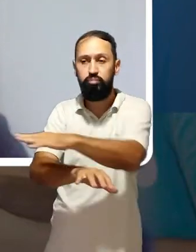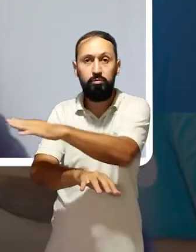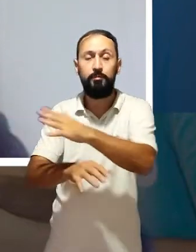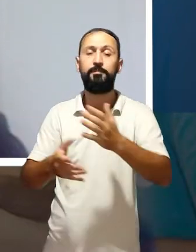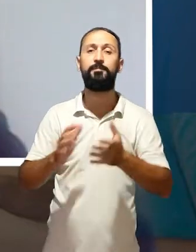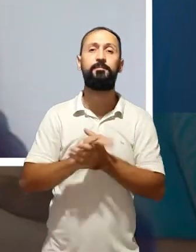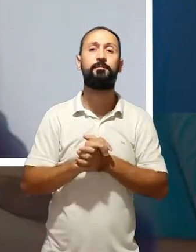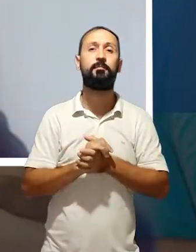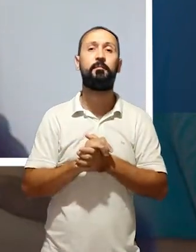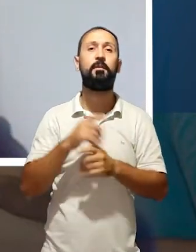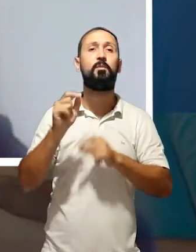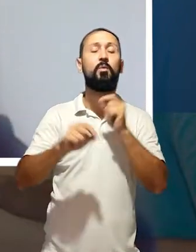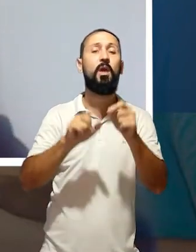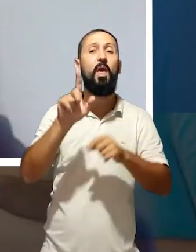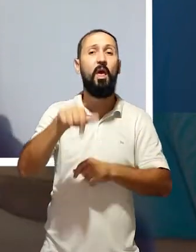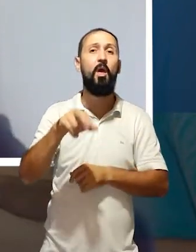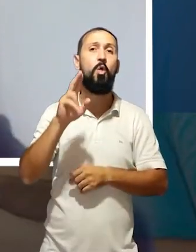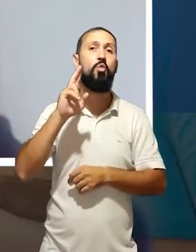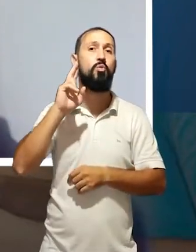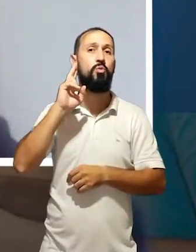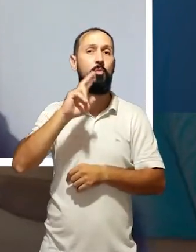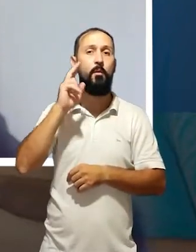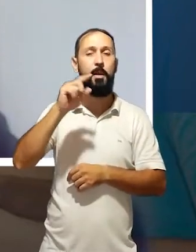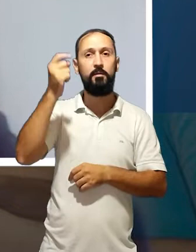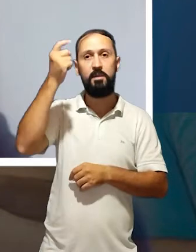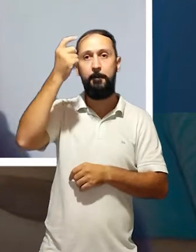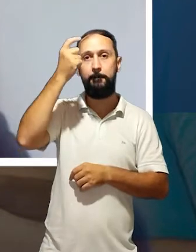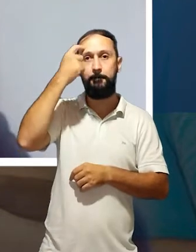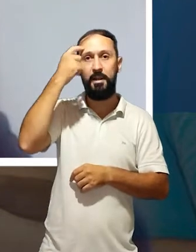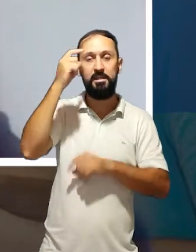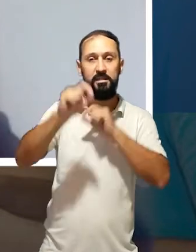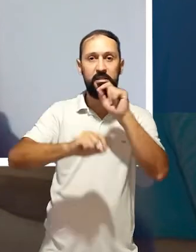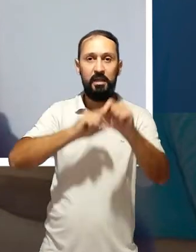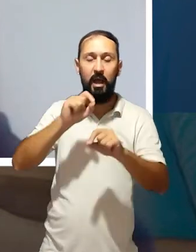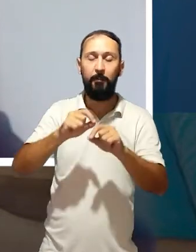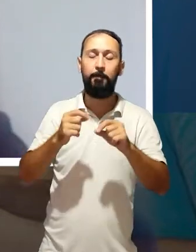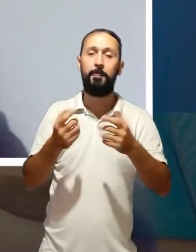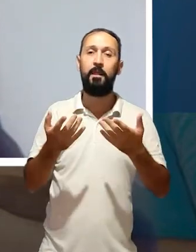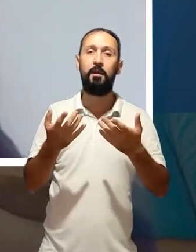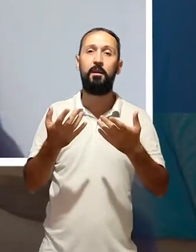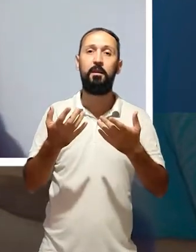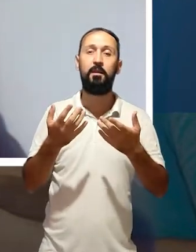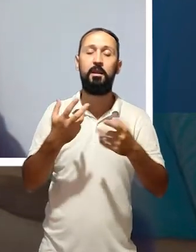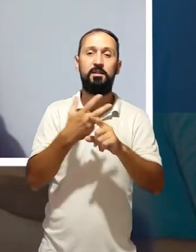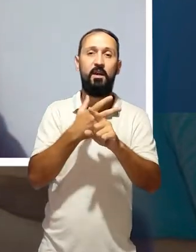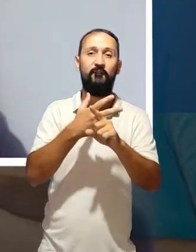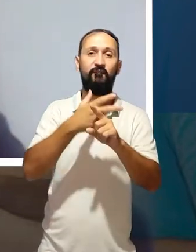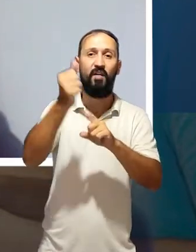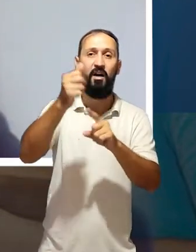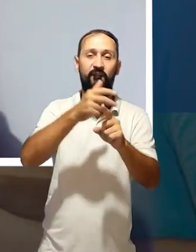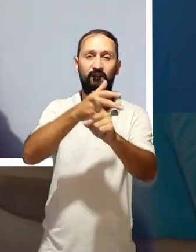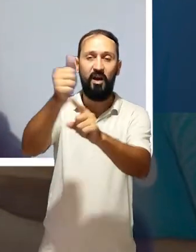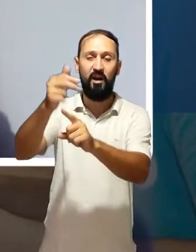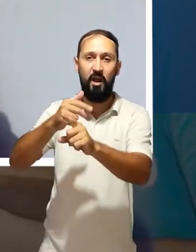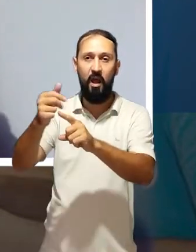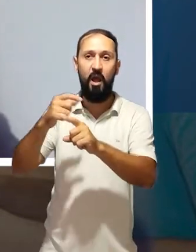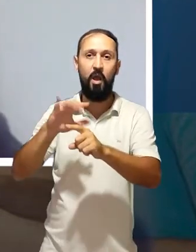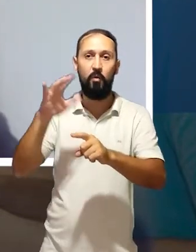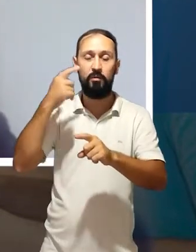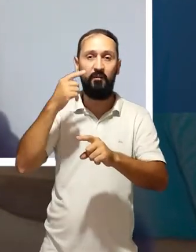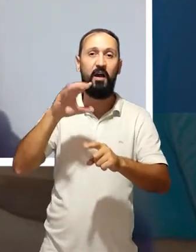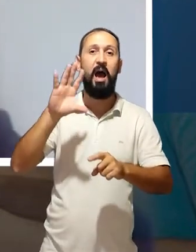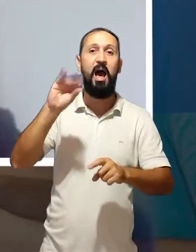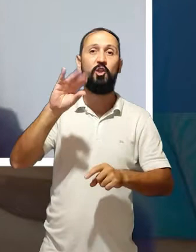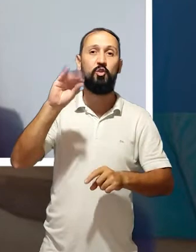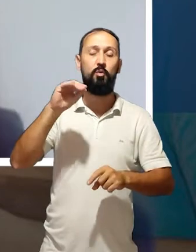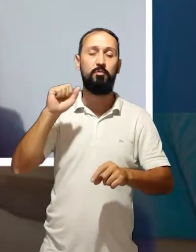passagem. E nada mais normal do que imaginar que as grandes vitórias, muitas aconteciam